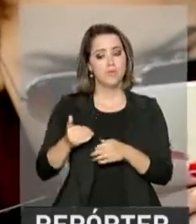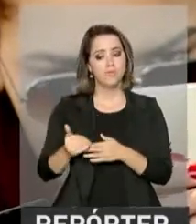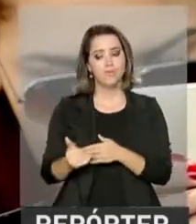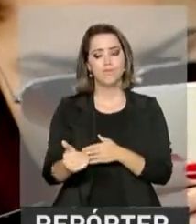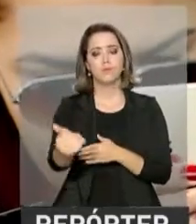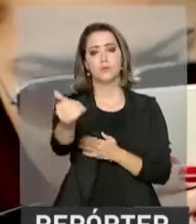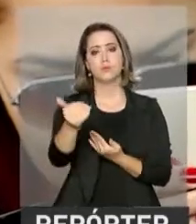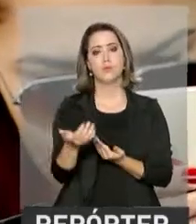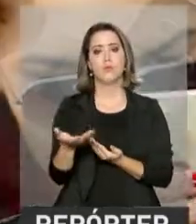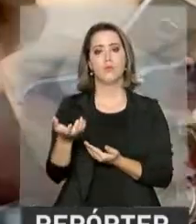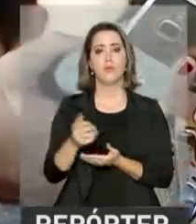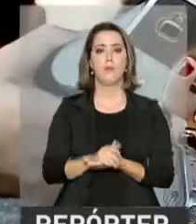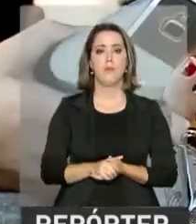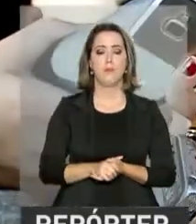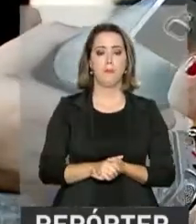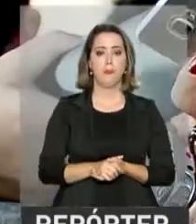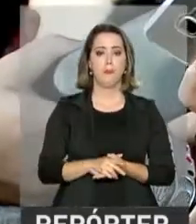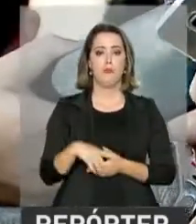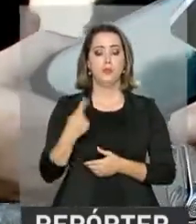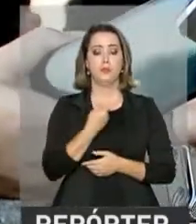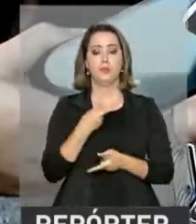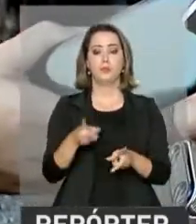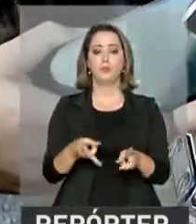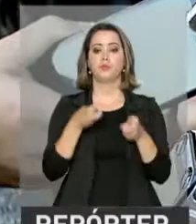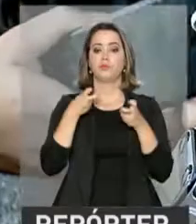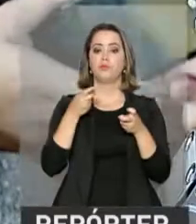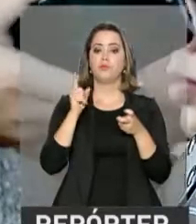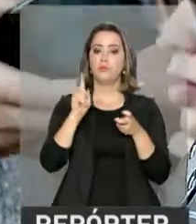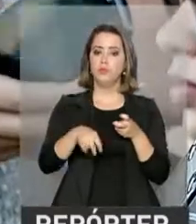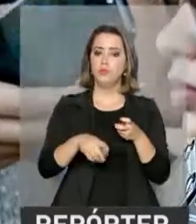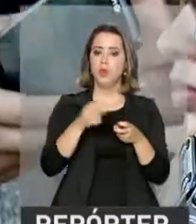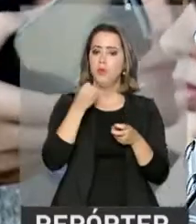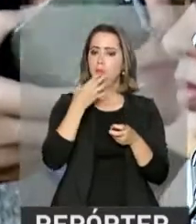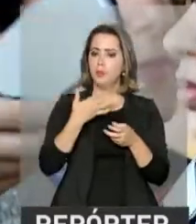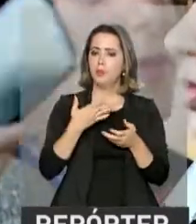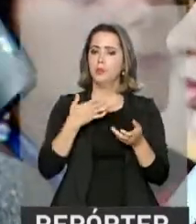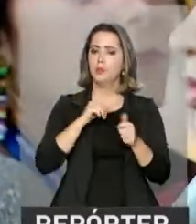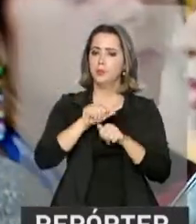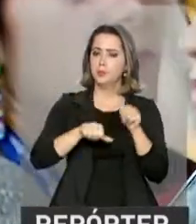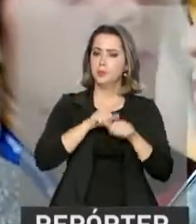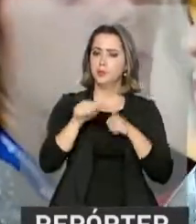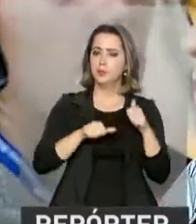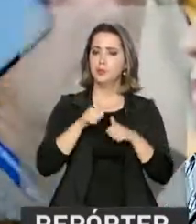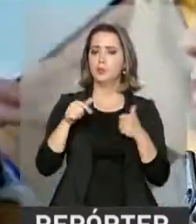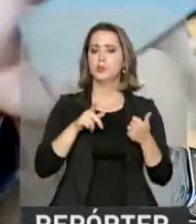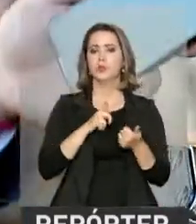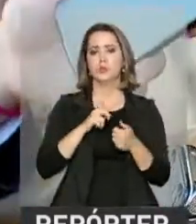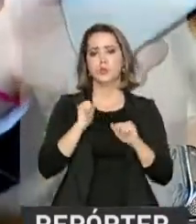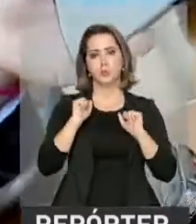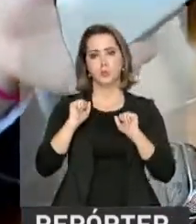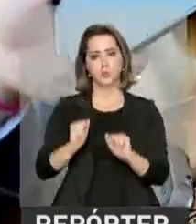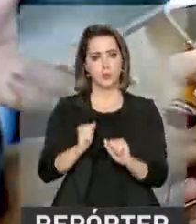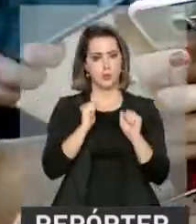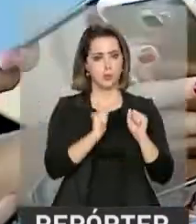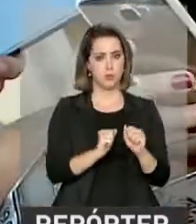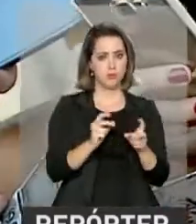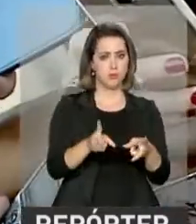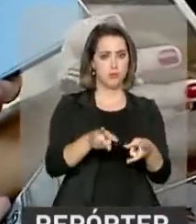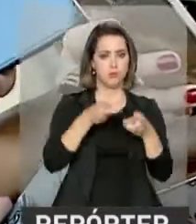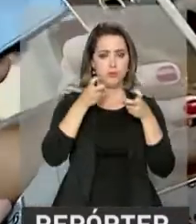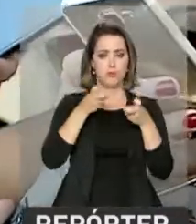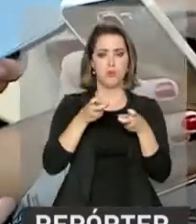os seus proventos pelo que a gente pode perceber o ambiente modificou bastante a realmente agora uma expectativa